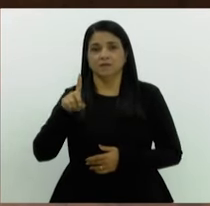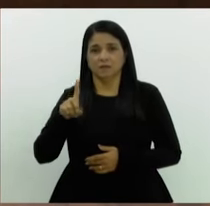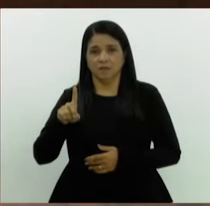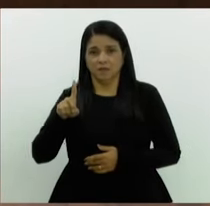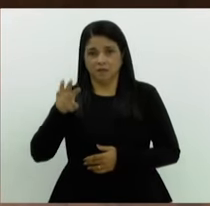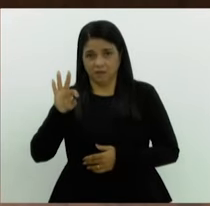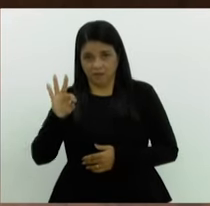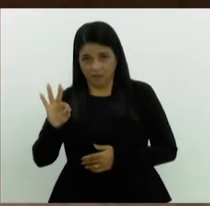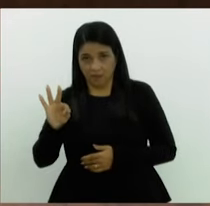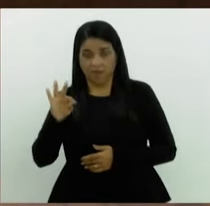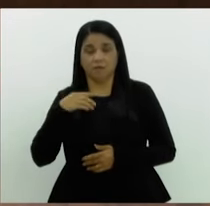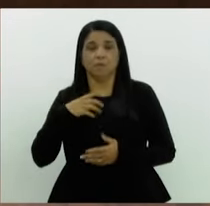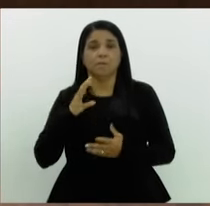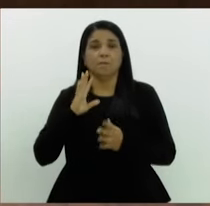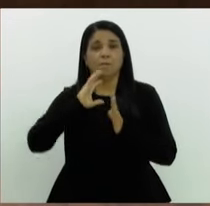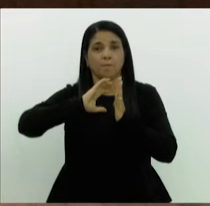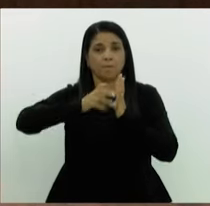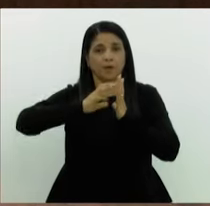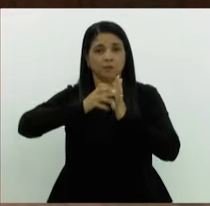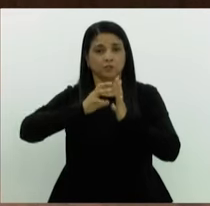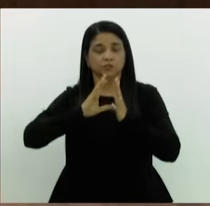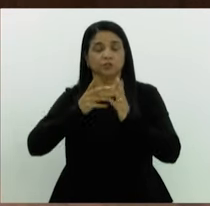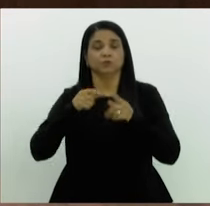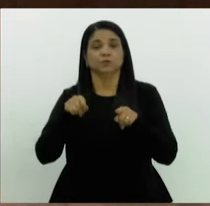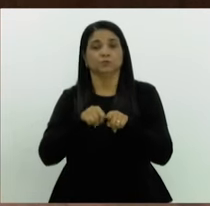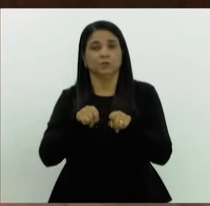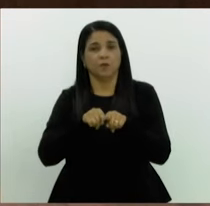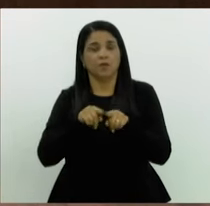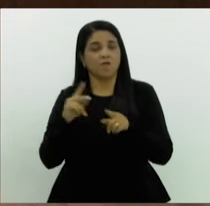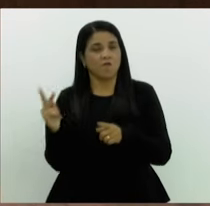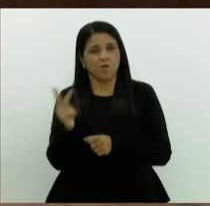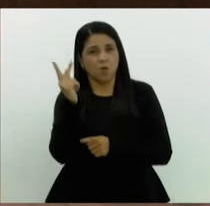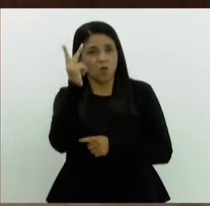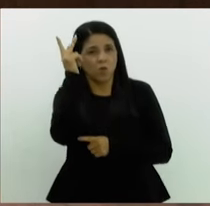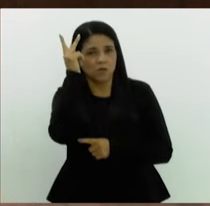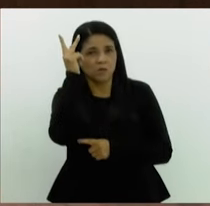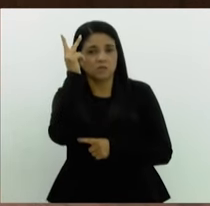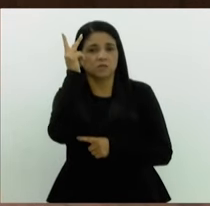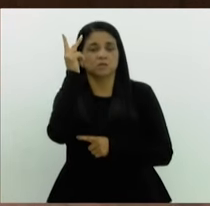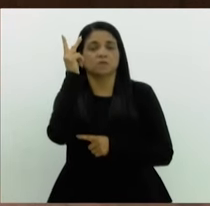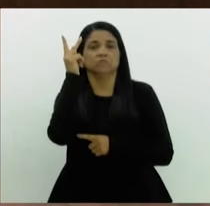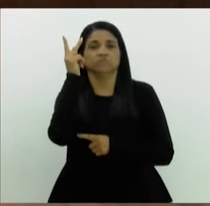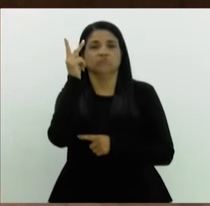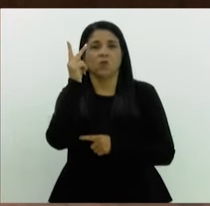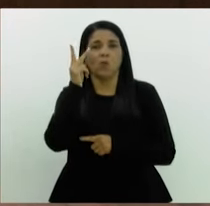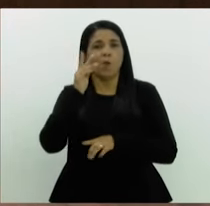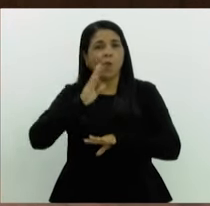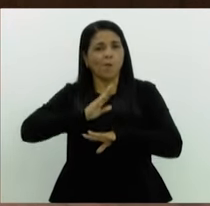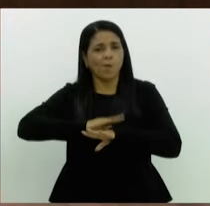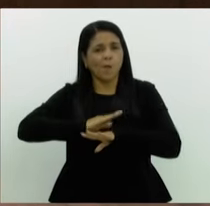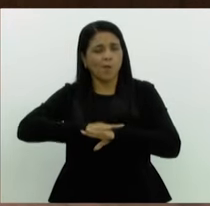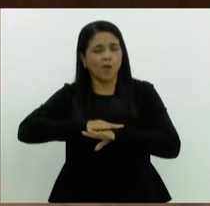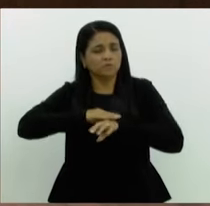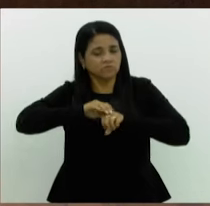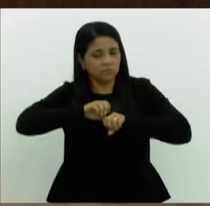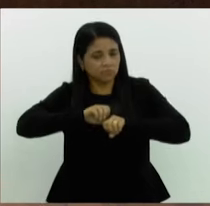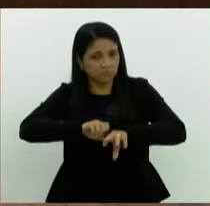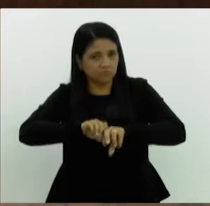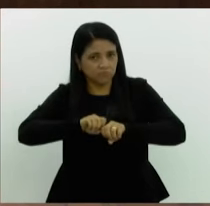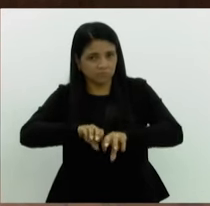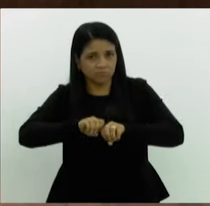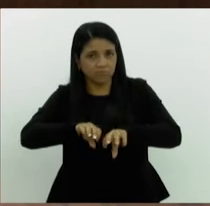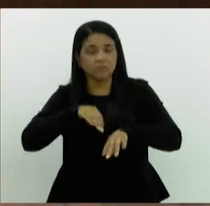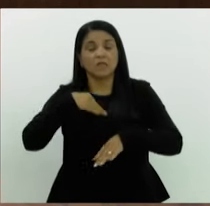dos Centros Integrados de Educação Pública, que valoriza desde o primeiro momento a educação, porque entende